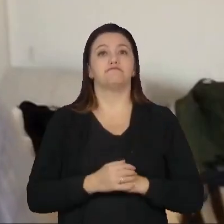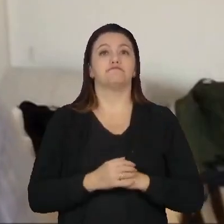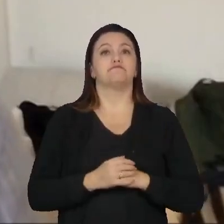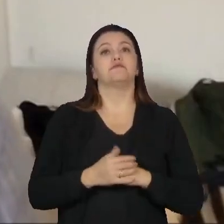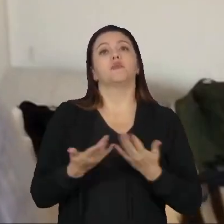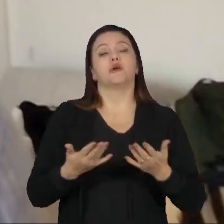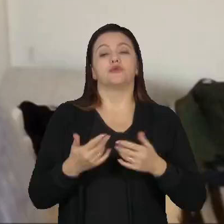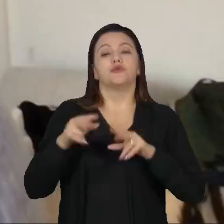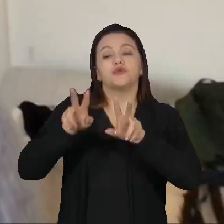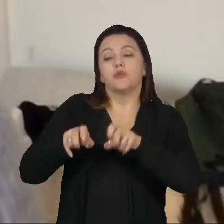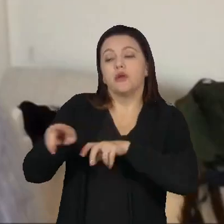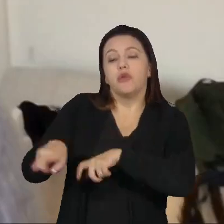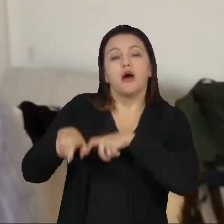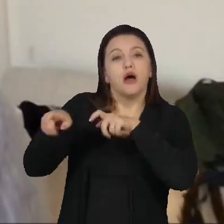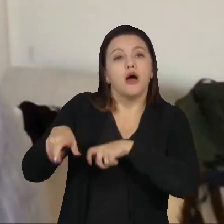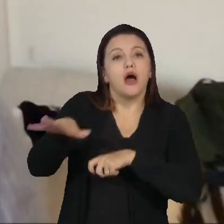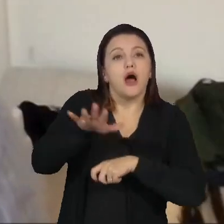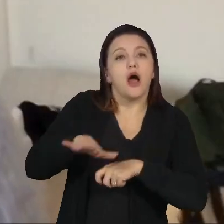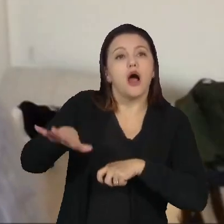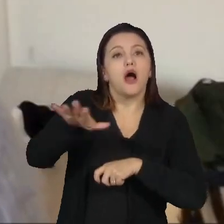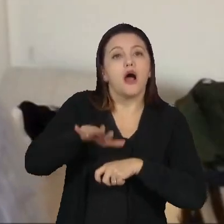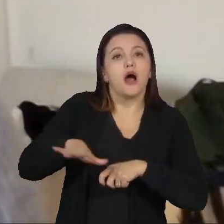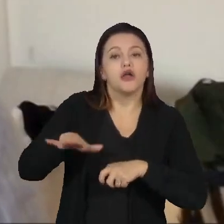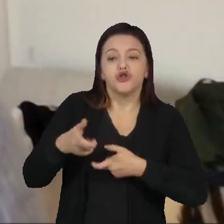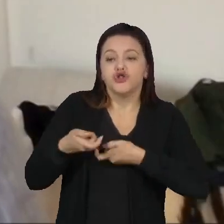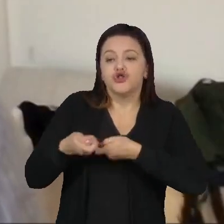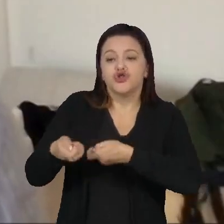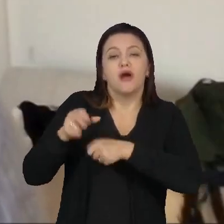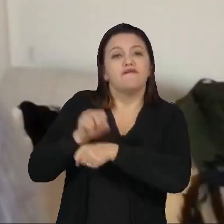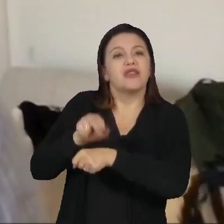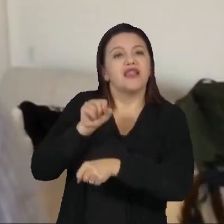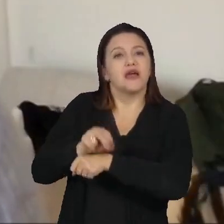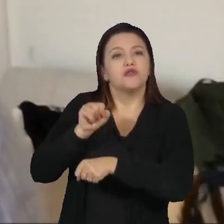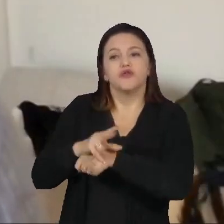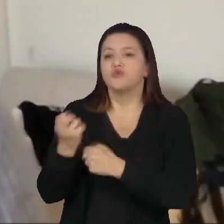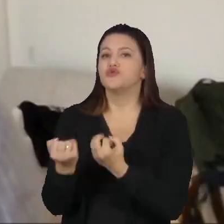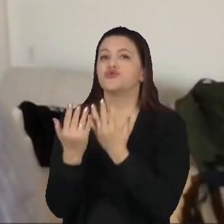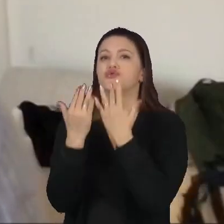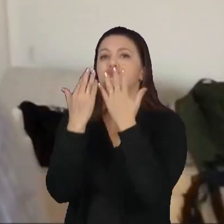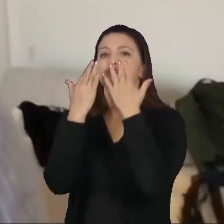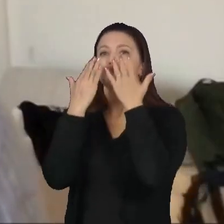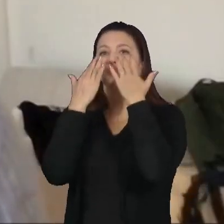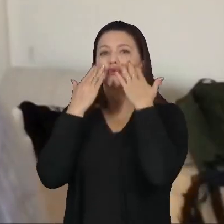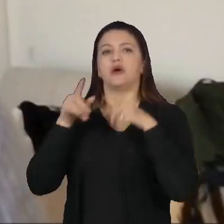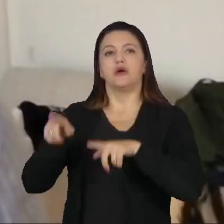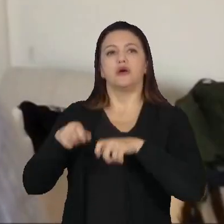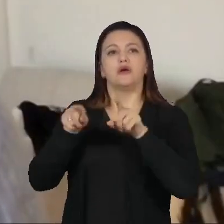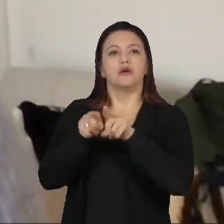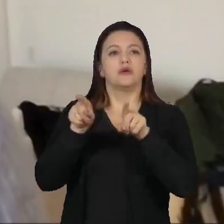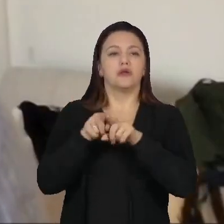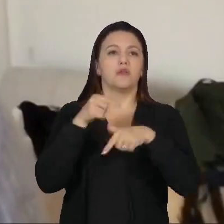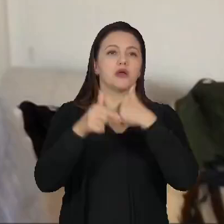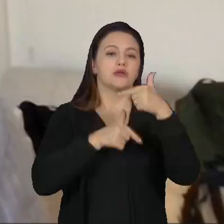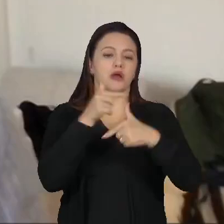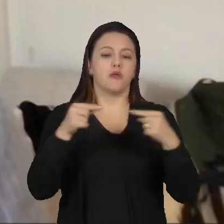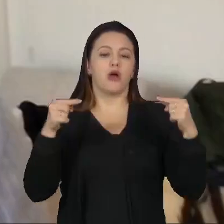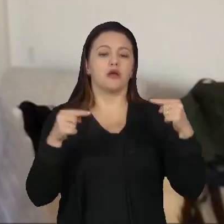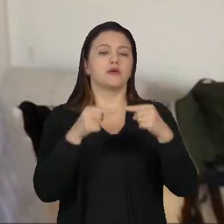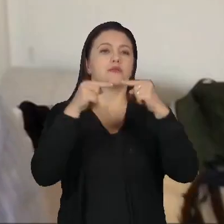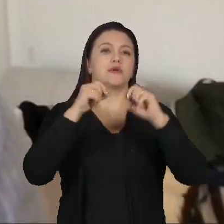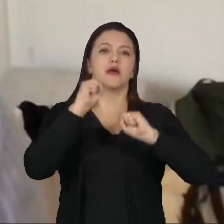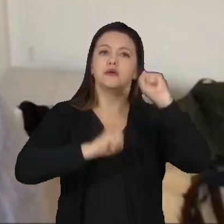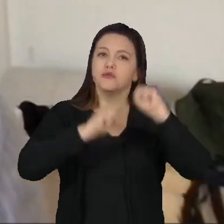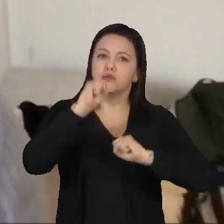defensivos agrícolas, principalmente fungicidas agrícolas, exposições a algumas atividades ocupacionais relacionadas à